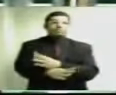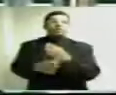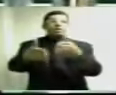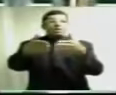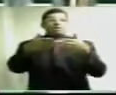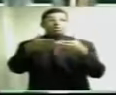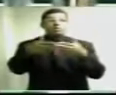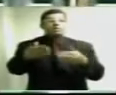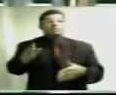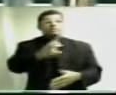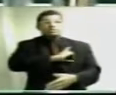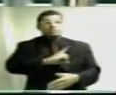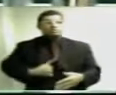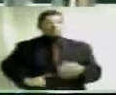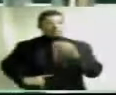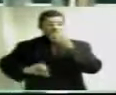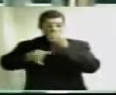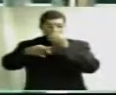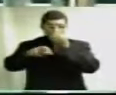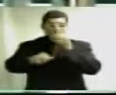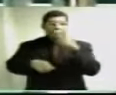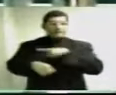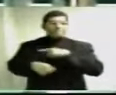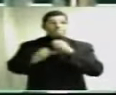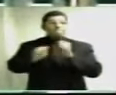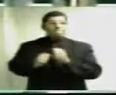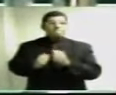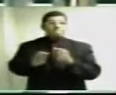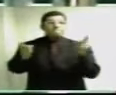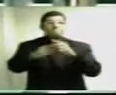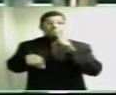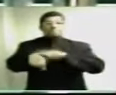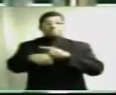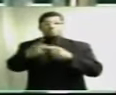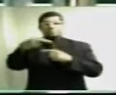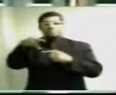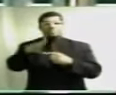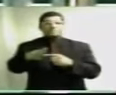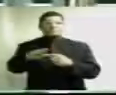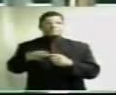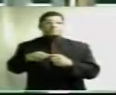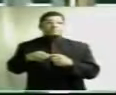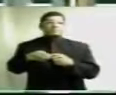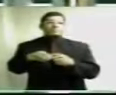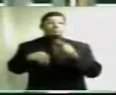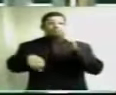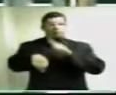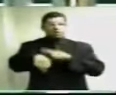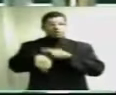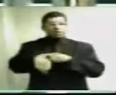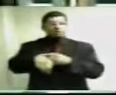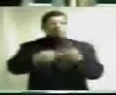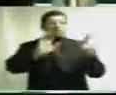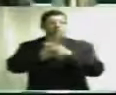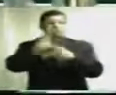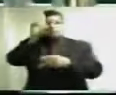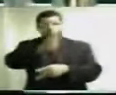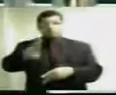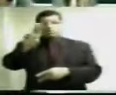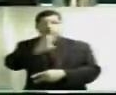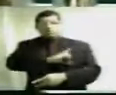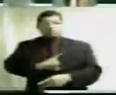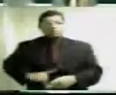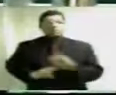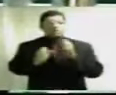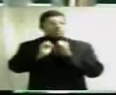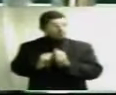peço, inclusive, deputado Josué Neto, que Vossa Excelência possa suprimir do tempo do PMDB o tempo do aparte utilizado ao deputado Marcelo